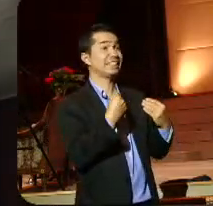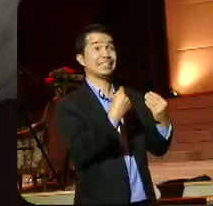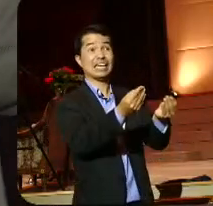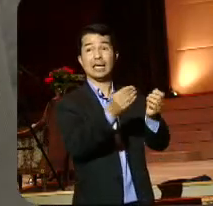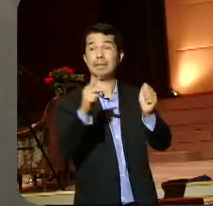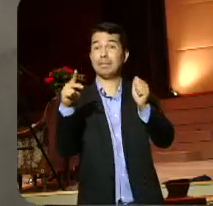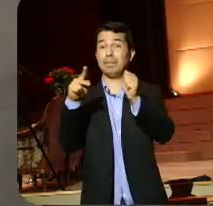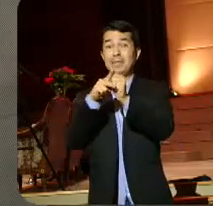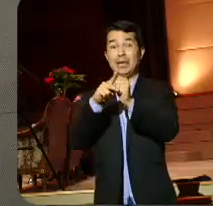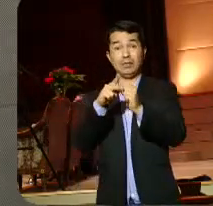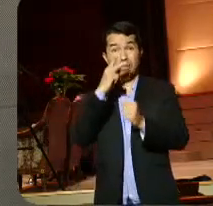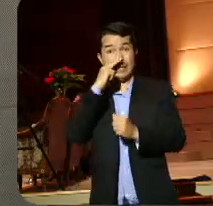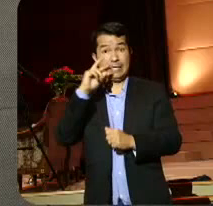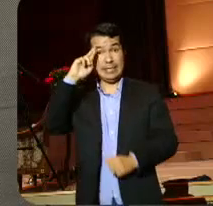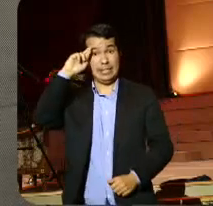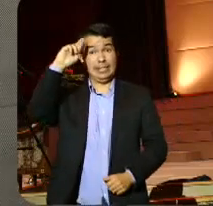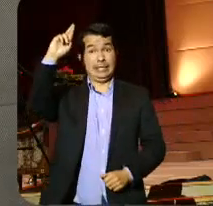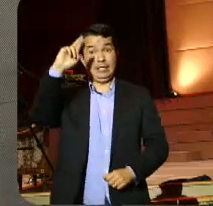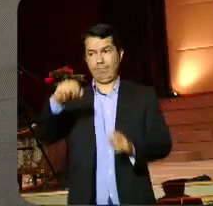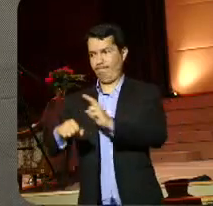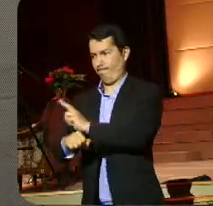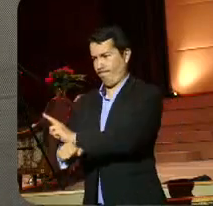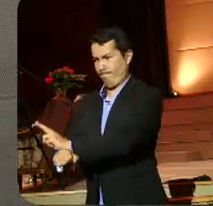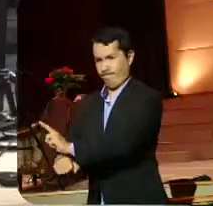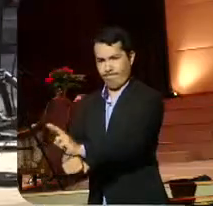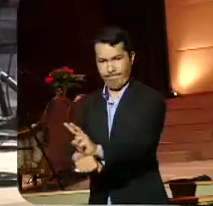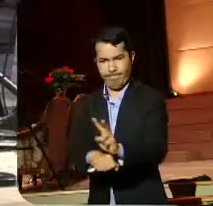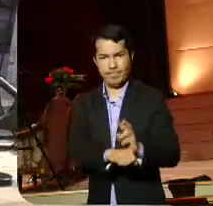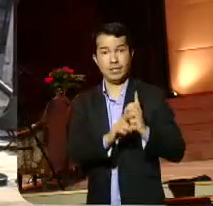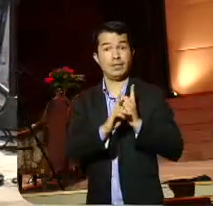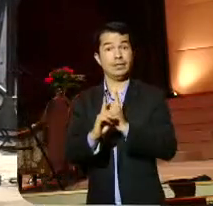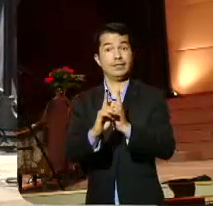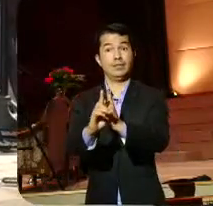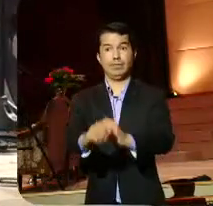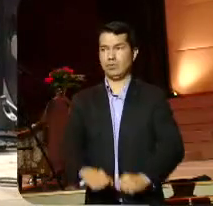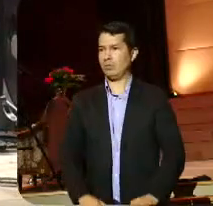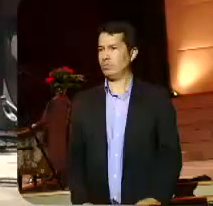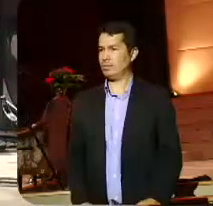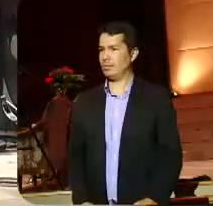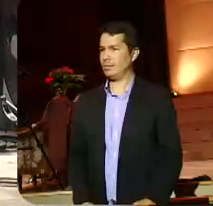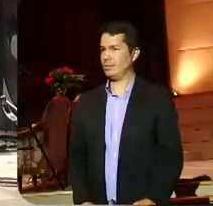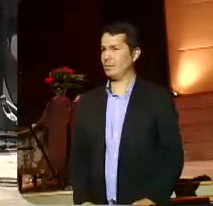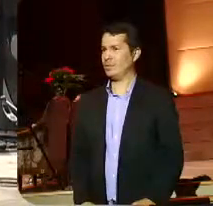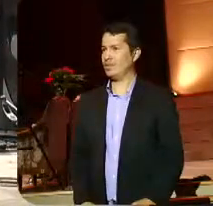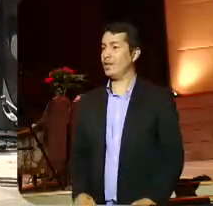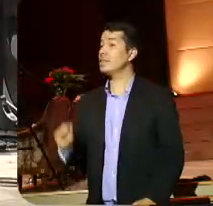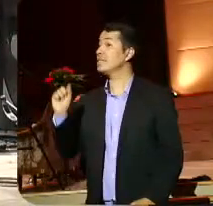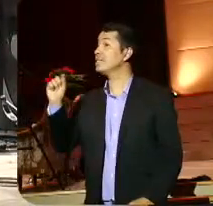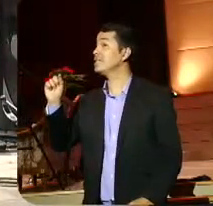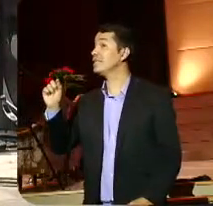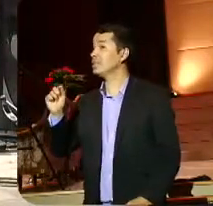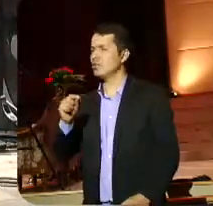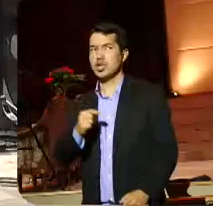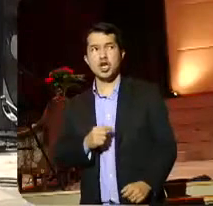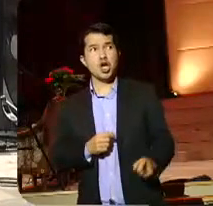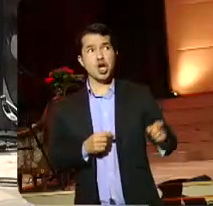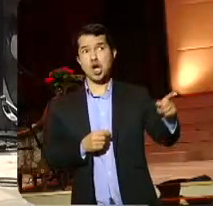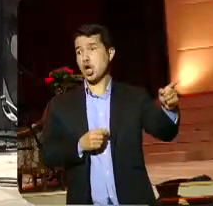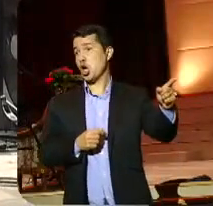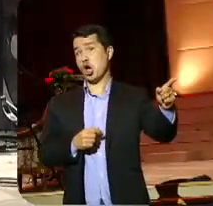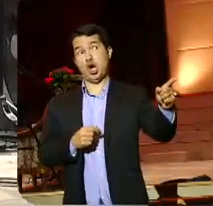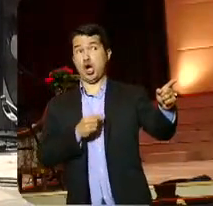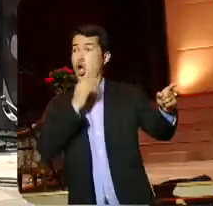autoridade para cuidar desse colegiado aqui. Quem é que ia levantar a voz contra Pedro depois de Jesus dizer